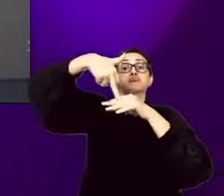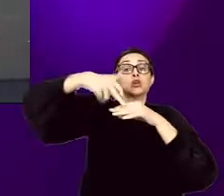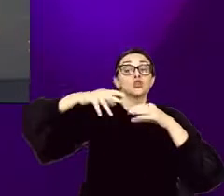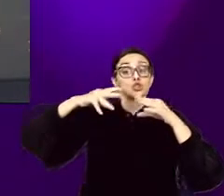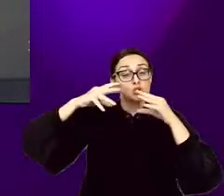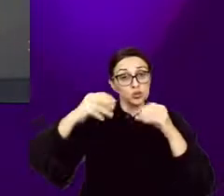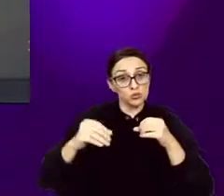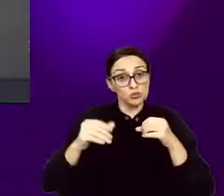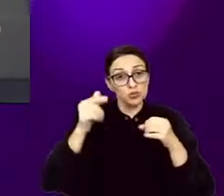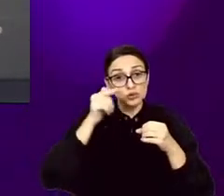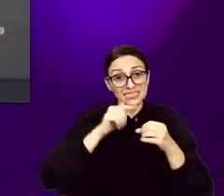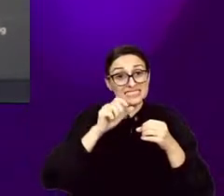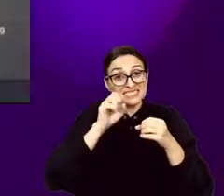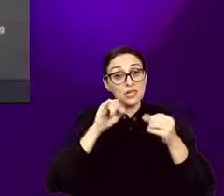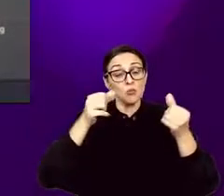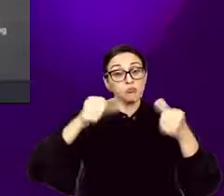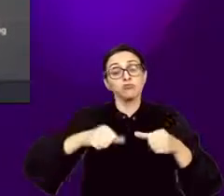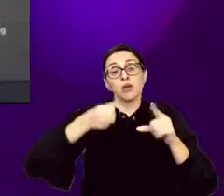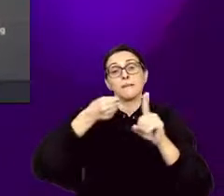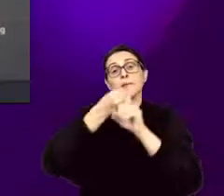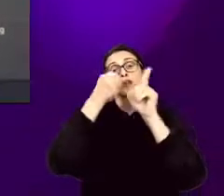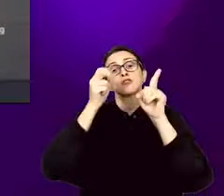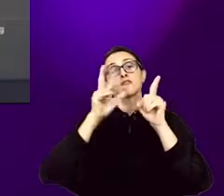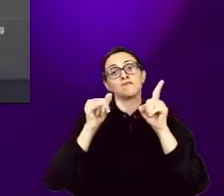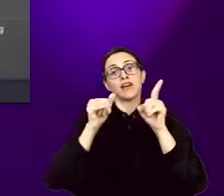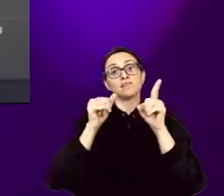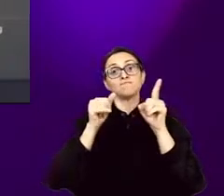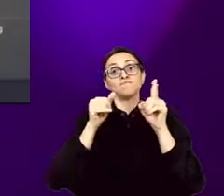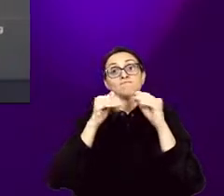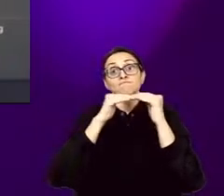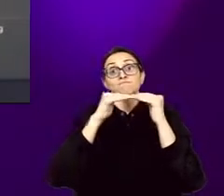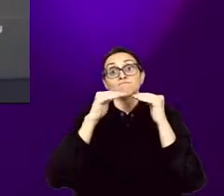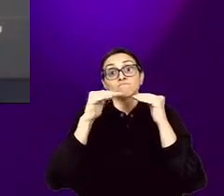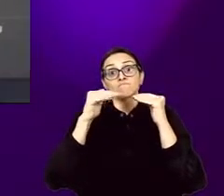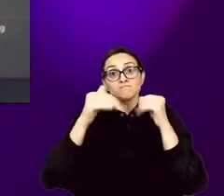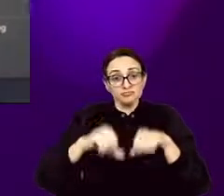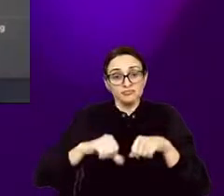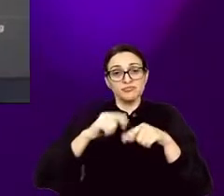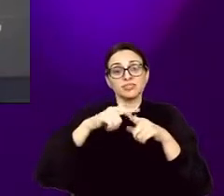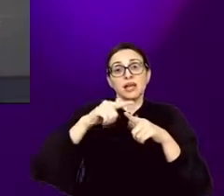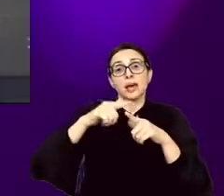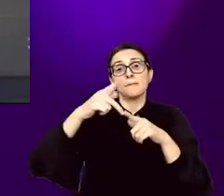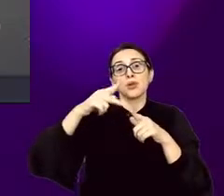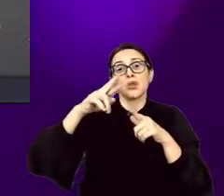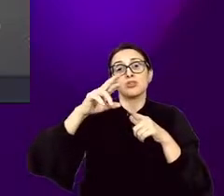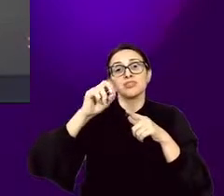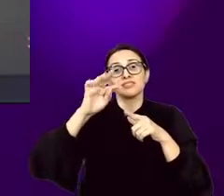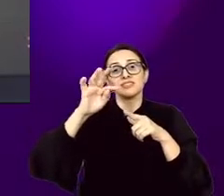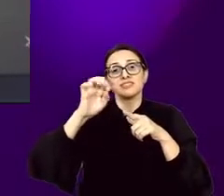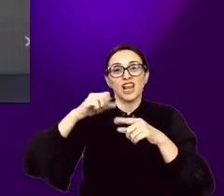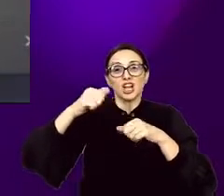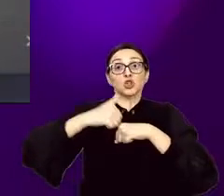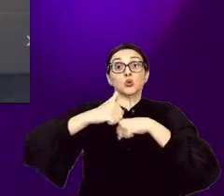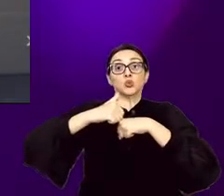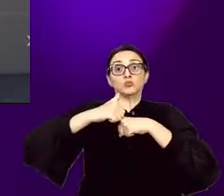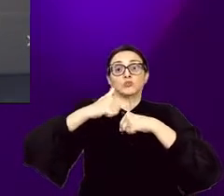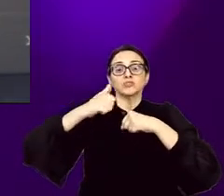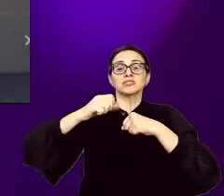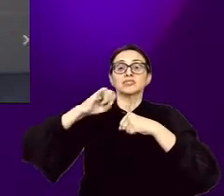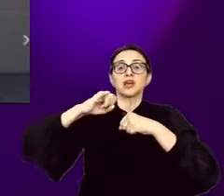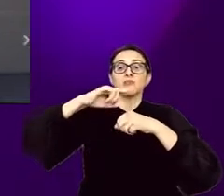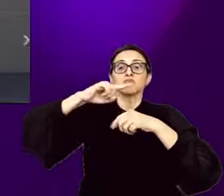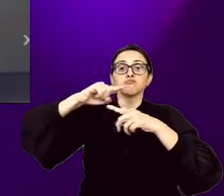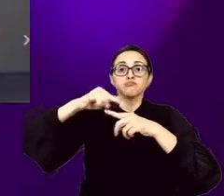poder, senão ele vai ter um impacto e vai ter instabilidade na minha prótese, tá? Quando eu chego para ver a rotação, quando a gente pode